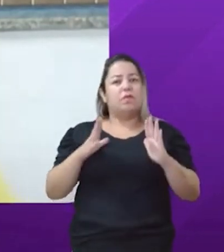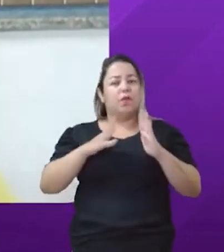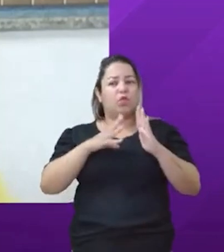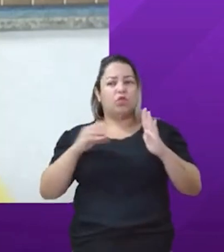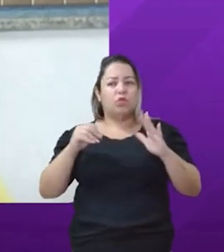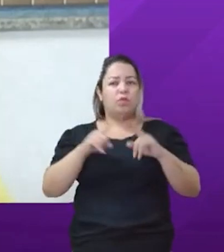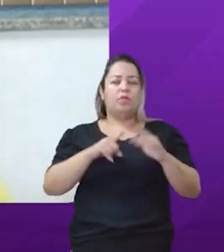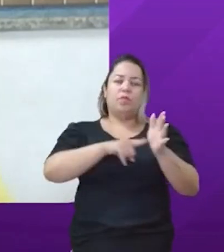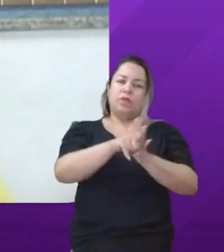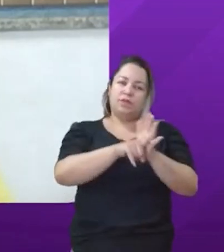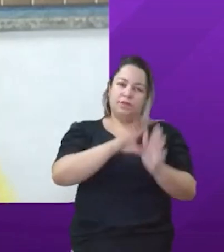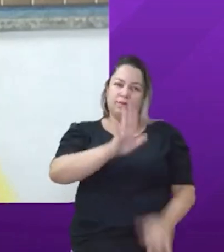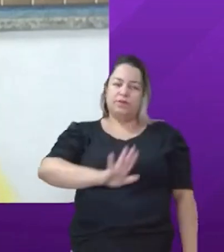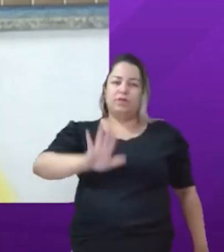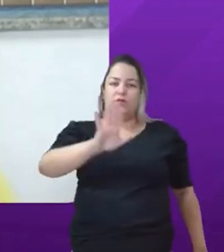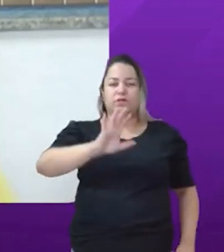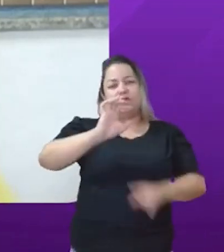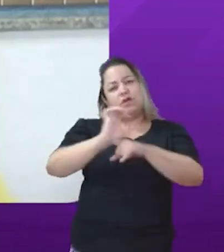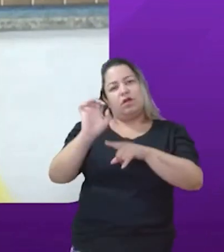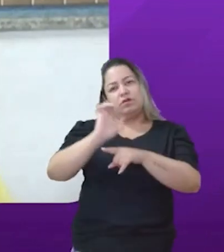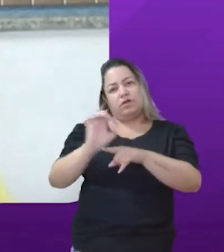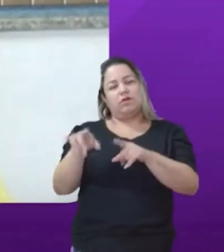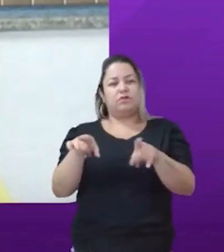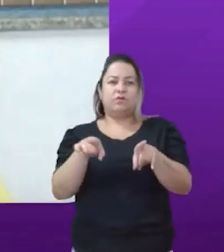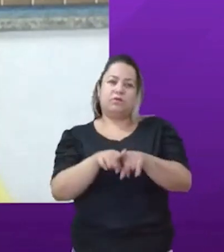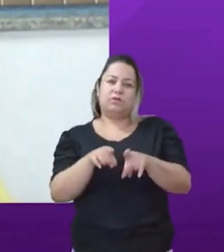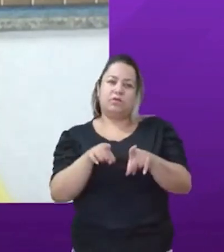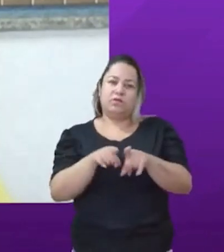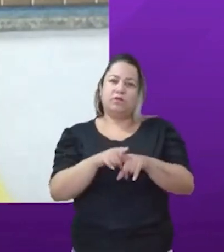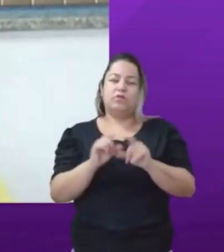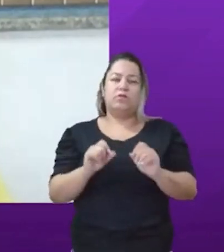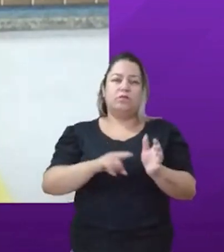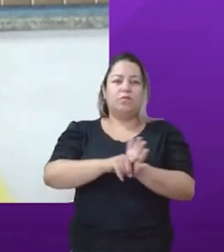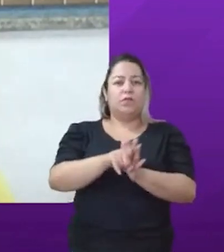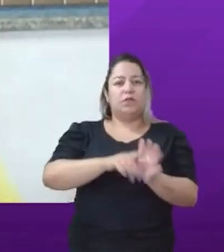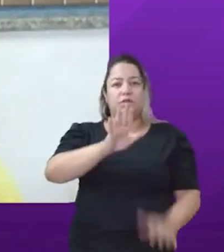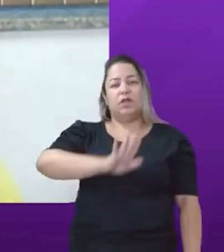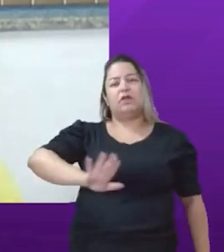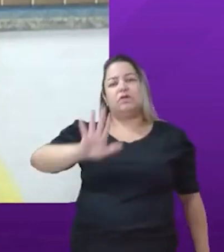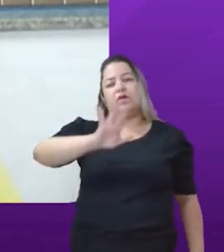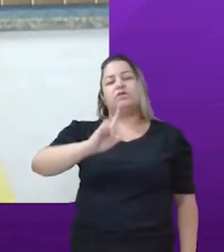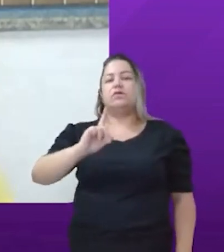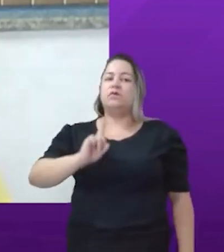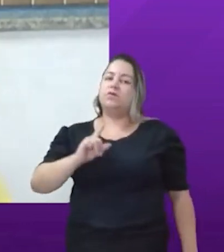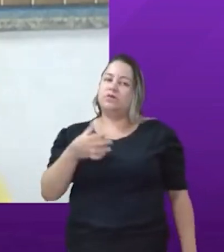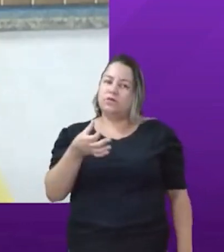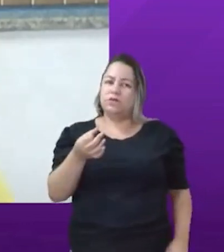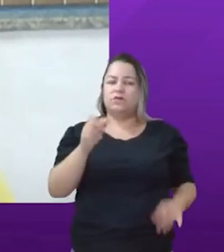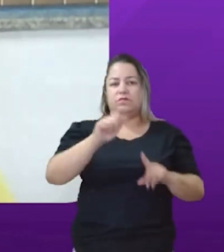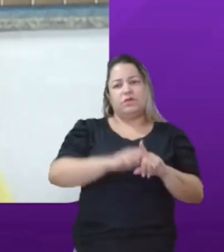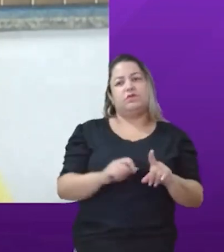espelhamento do Plano Nacional. Então, os estados, a partir da homologação do Plano Nacional, têm também o prazo de 6 meses